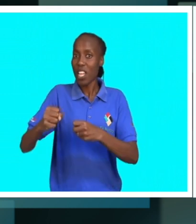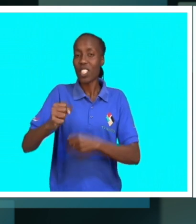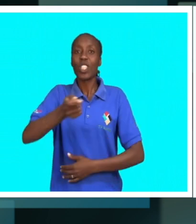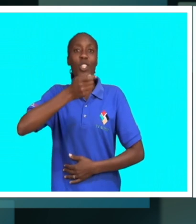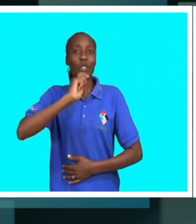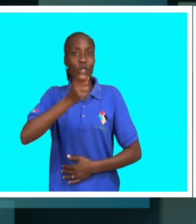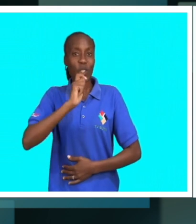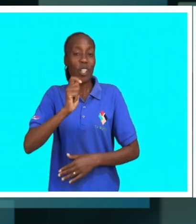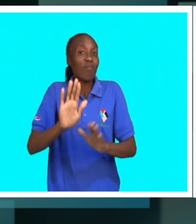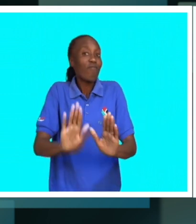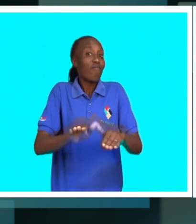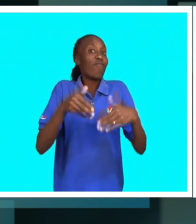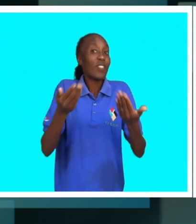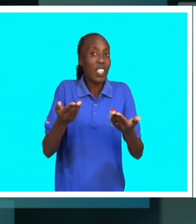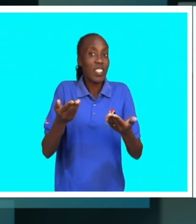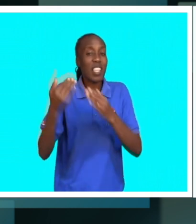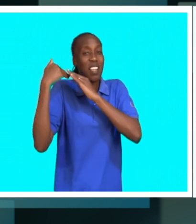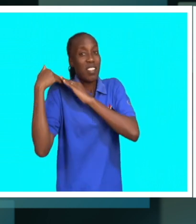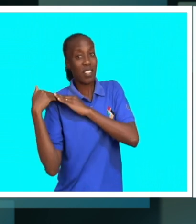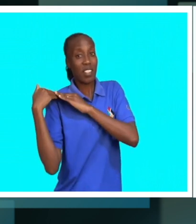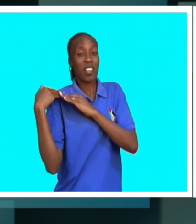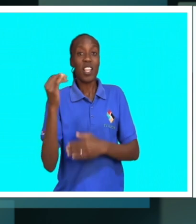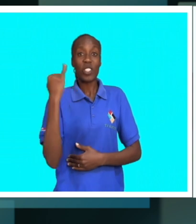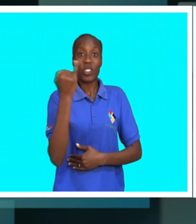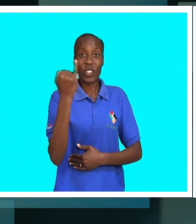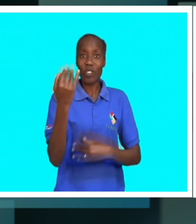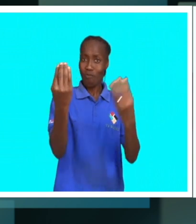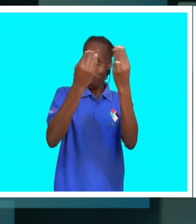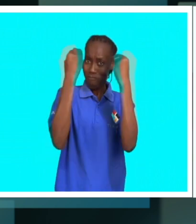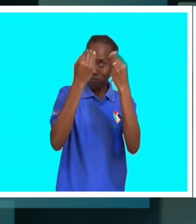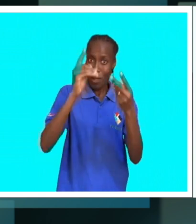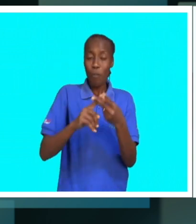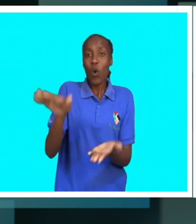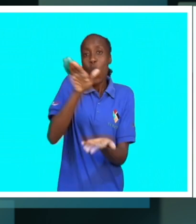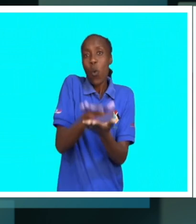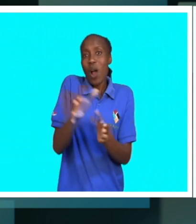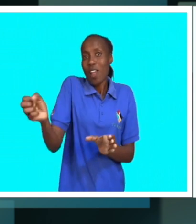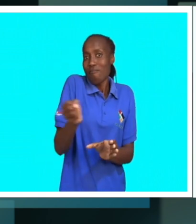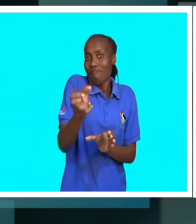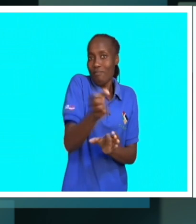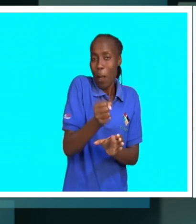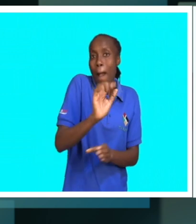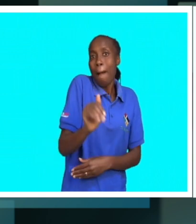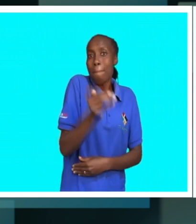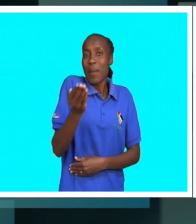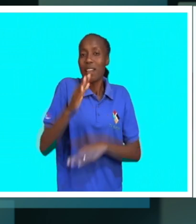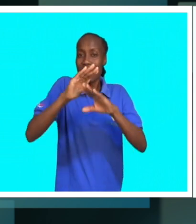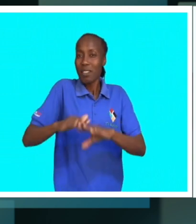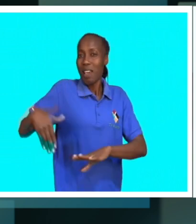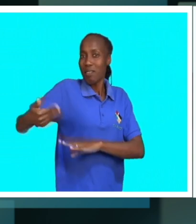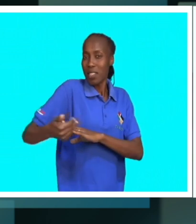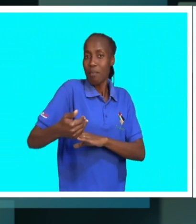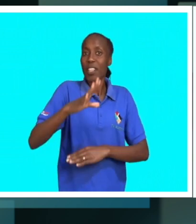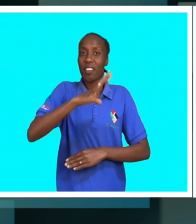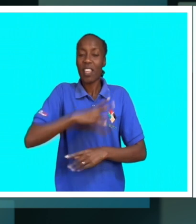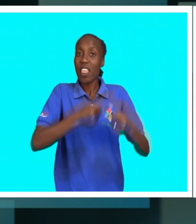jornalística. Então, cabe às instituições formadoras, assim como às instituições empregadoras, para estabelecerem